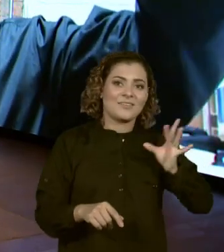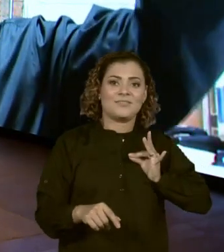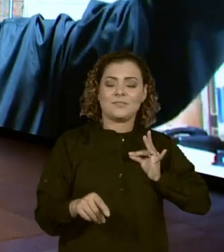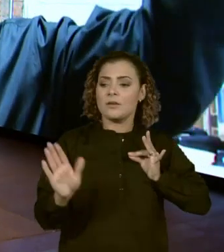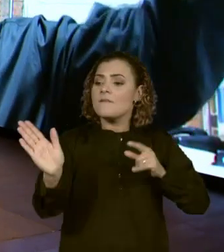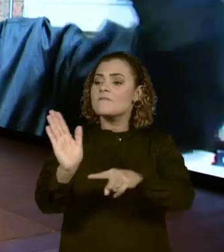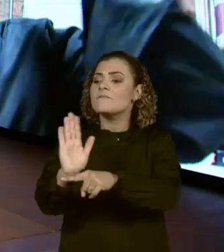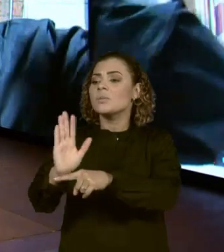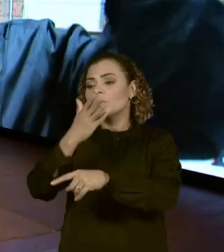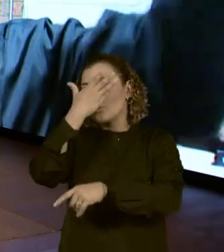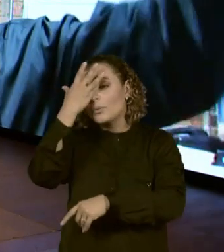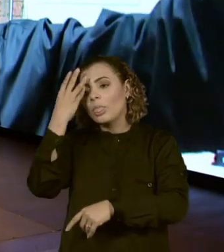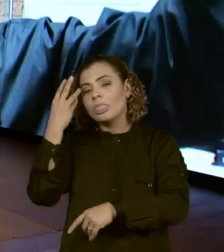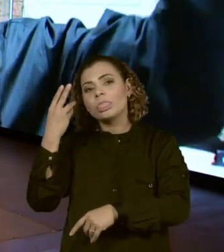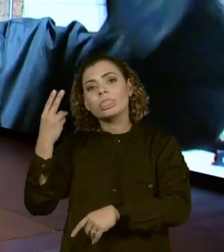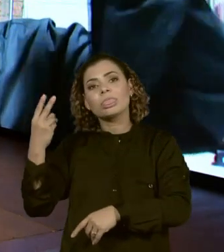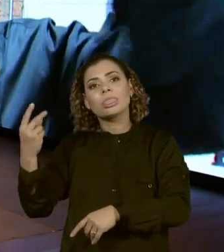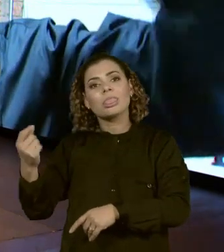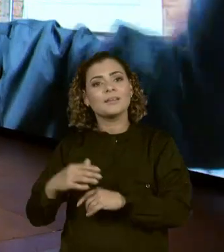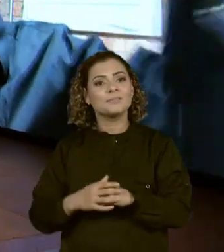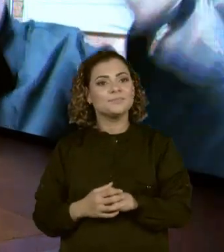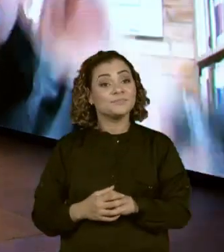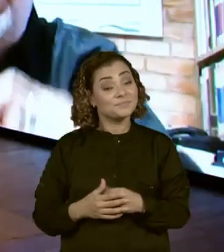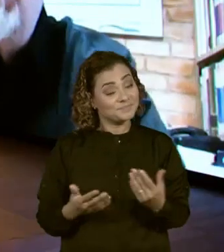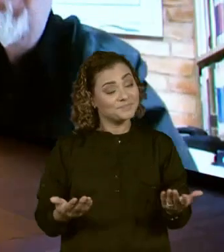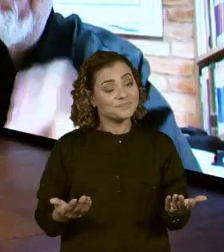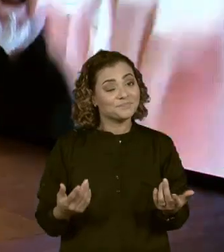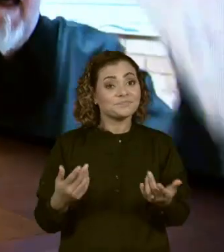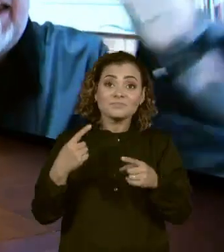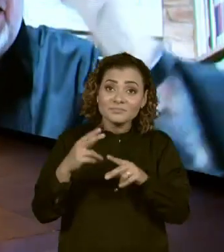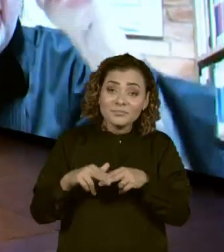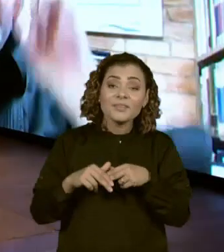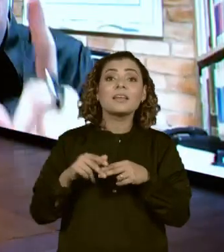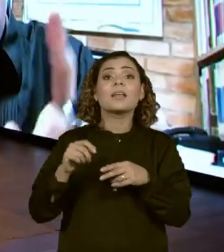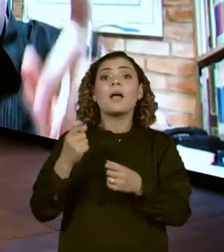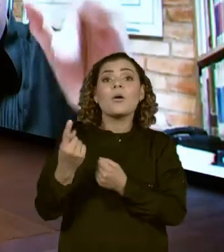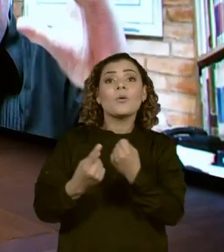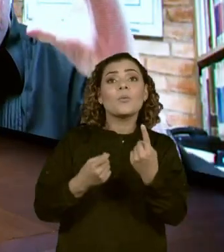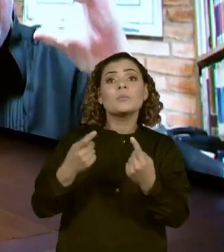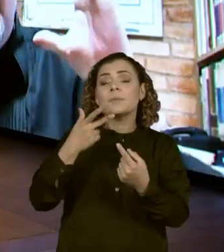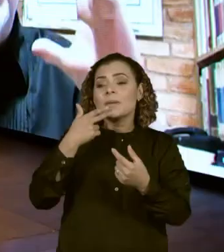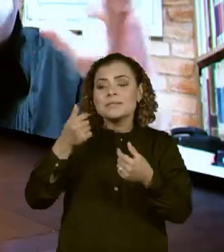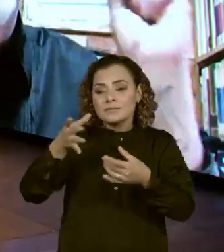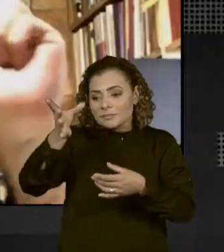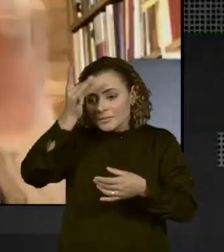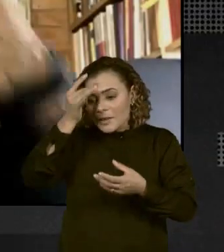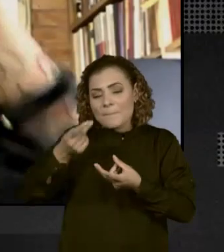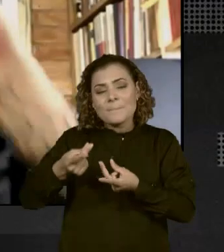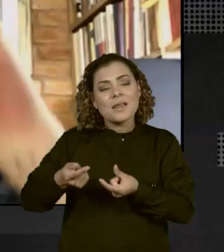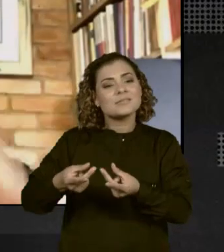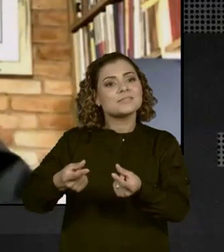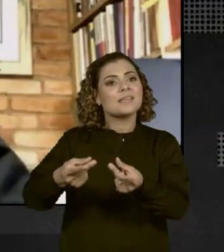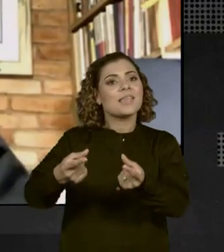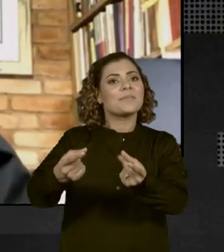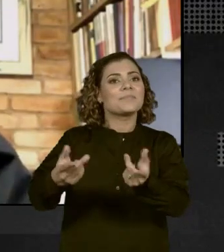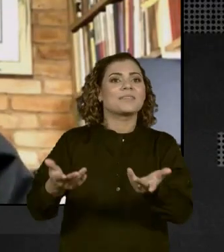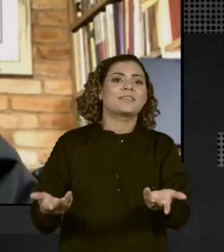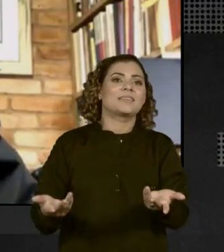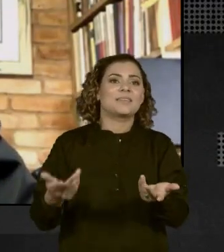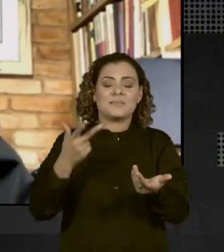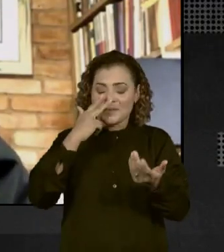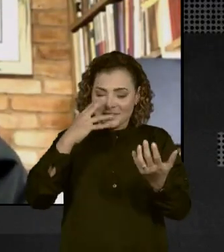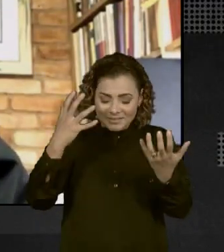filme maravilhoso, você esquece. Você vai falar, porque eu vi muito, a gente vê muito. Não. Você pode também ver muitas peças